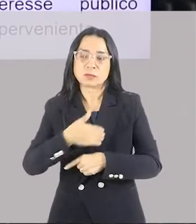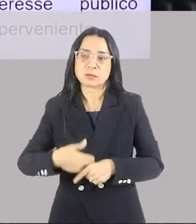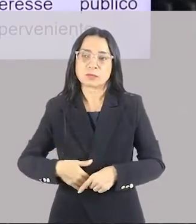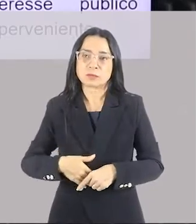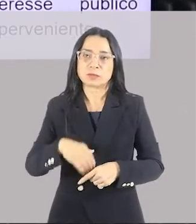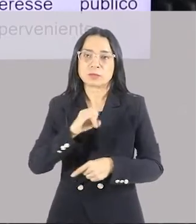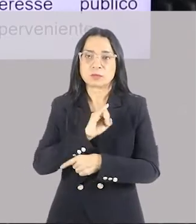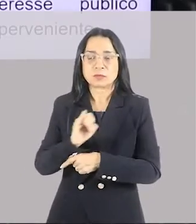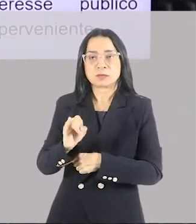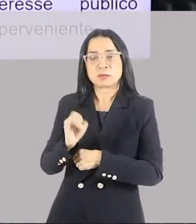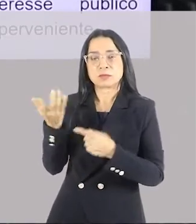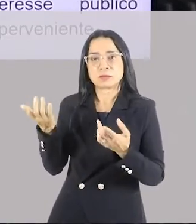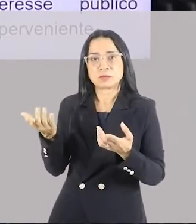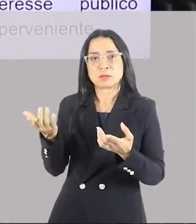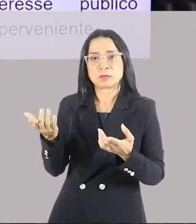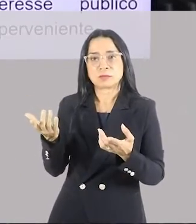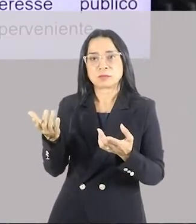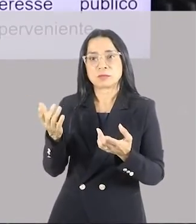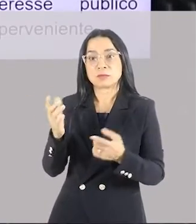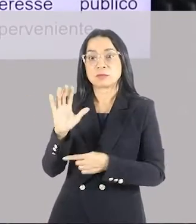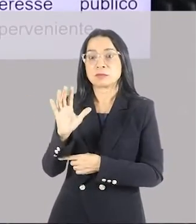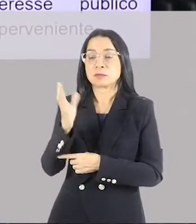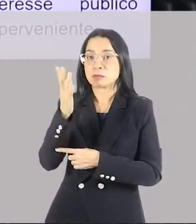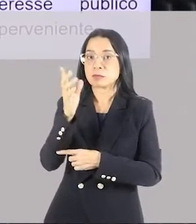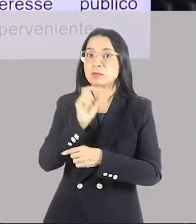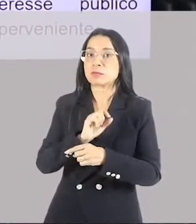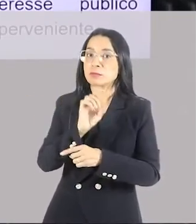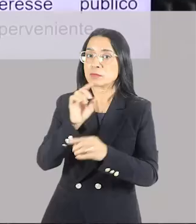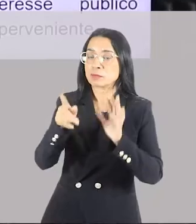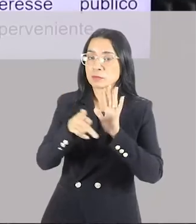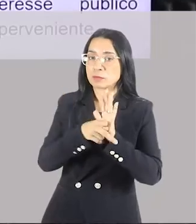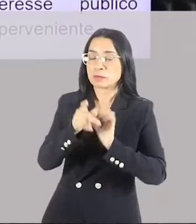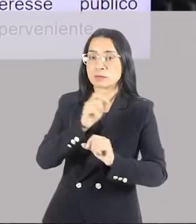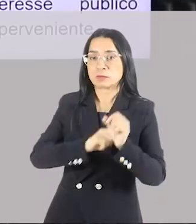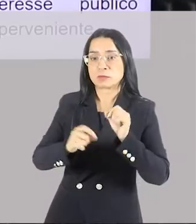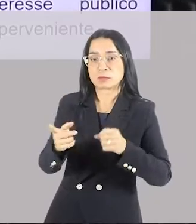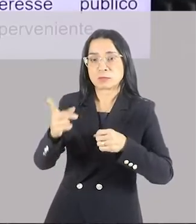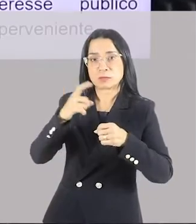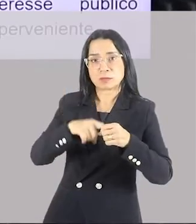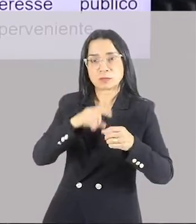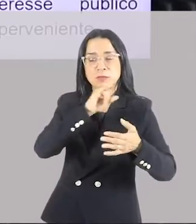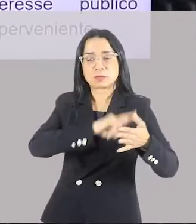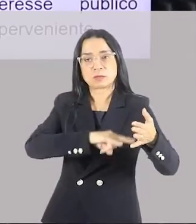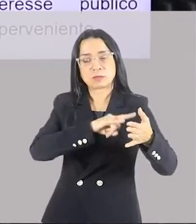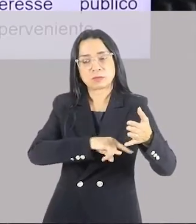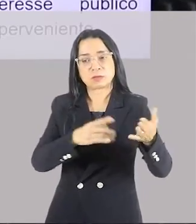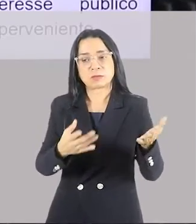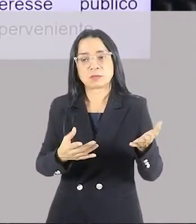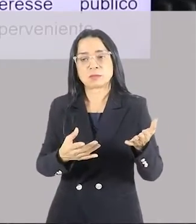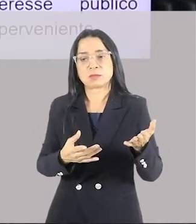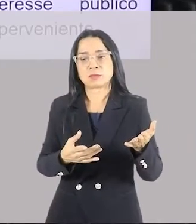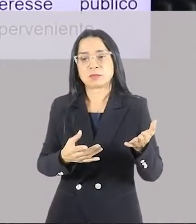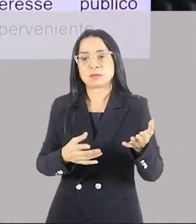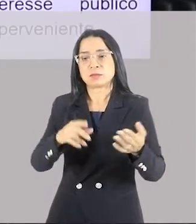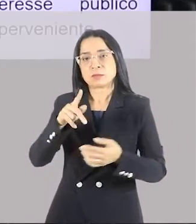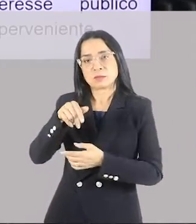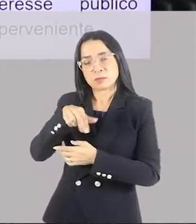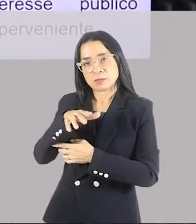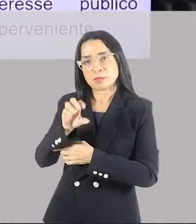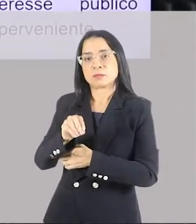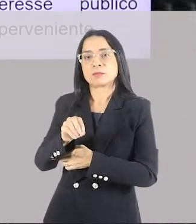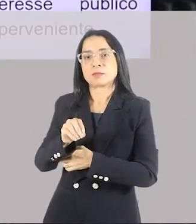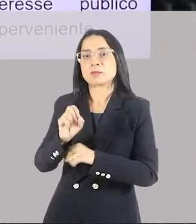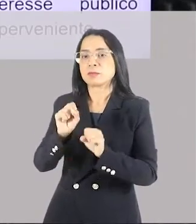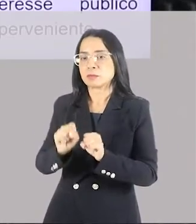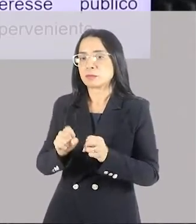alguma razão específica para que se revogue esse contrato de adesão. A permissão permite isso, a concessão